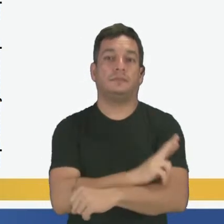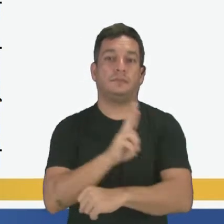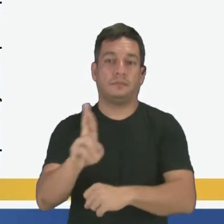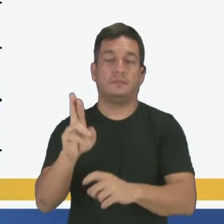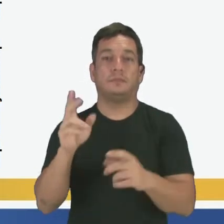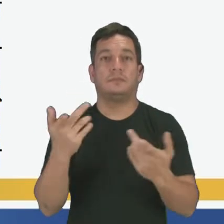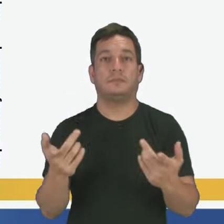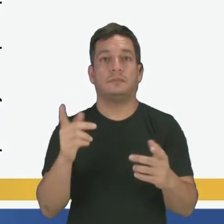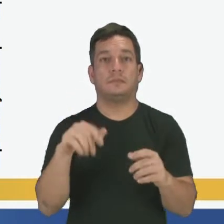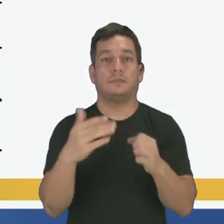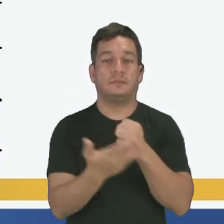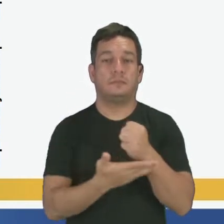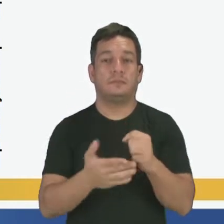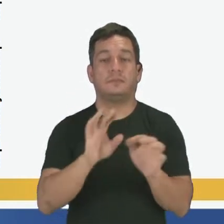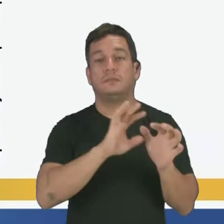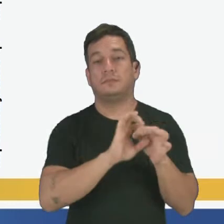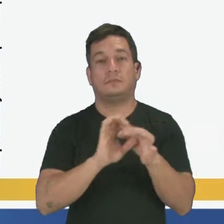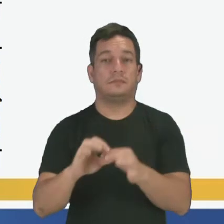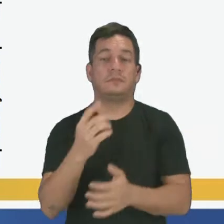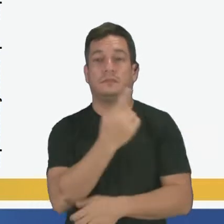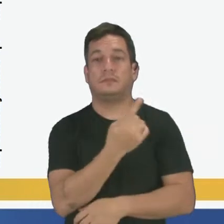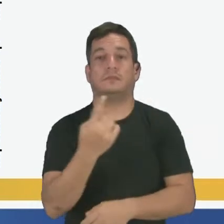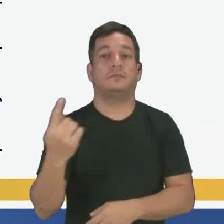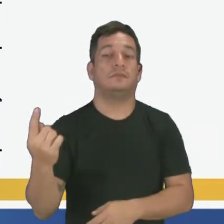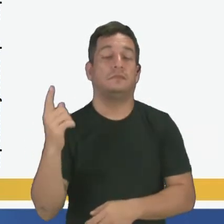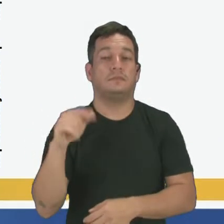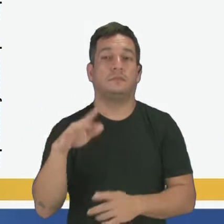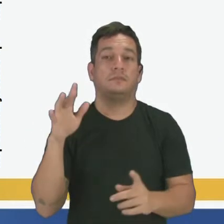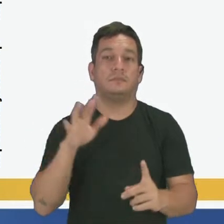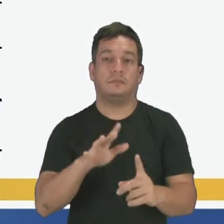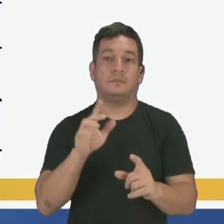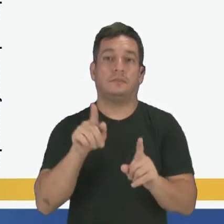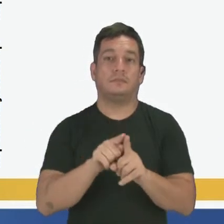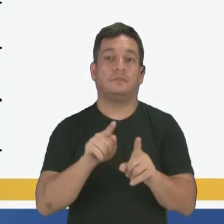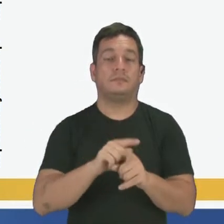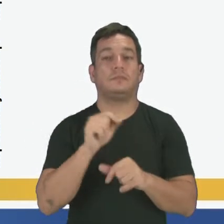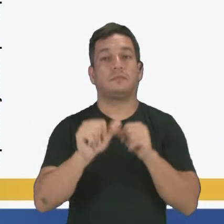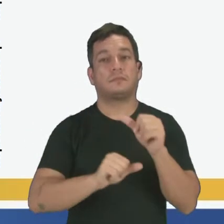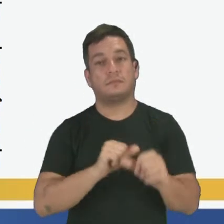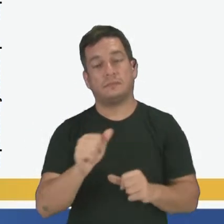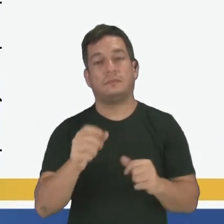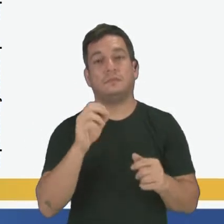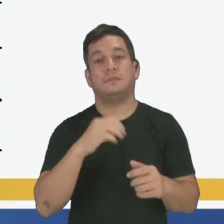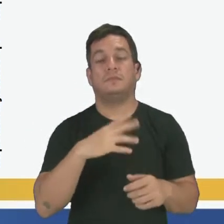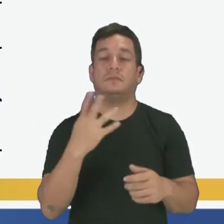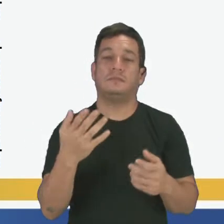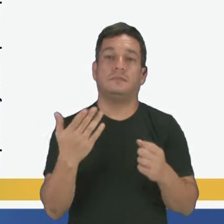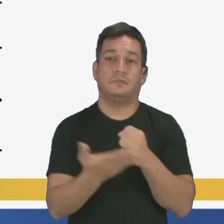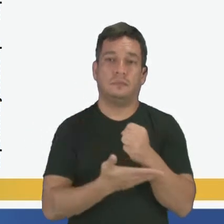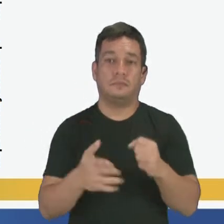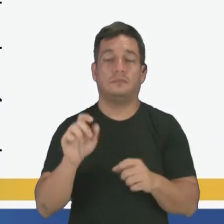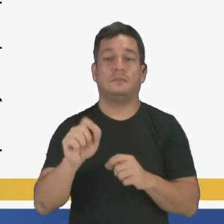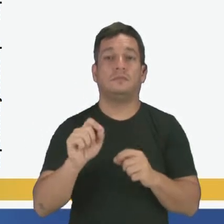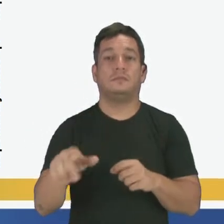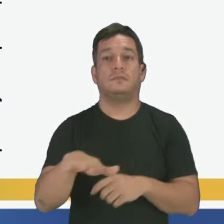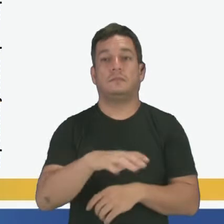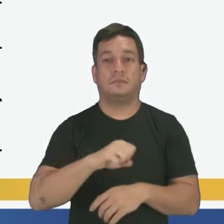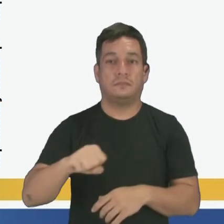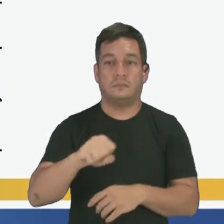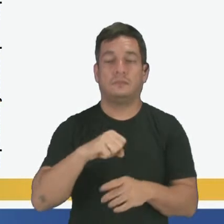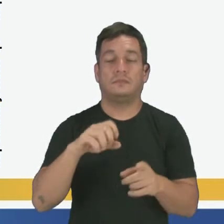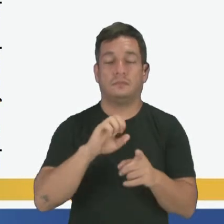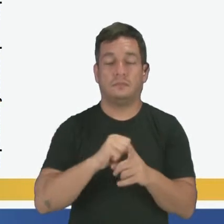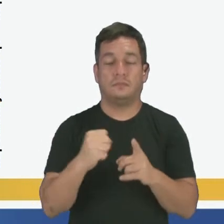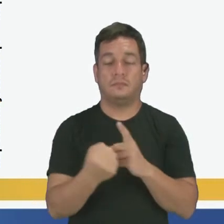variáveis ou não de acordo com o contexto de cada um, influenciada ou alterada de acordo com fatores sociais, econômicos, culturais